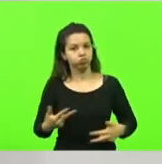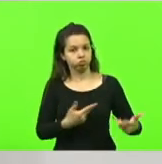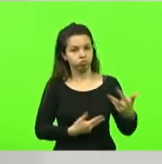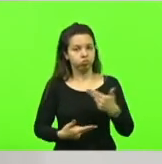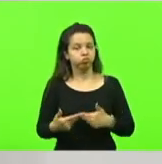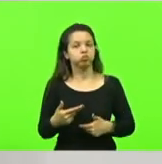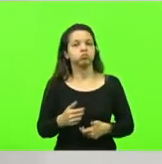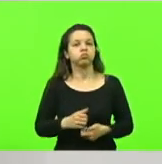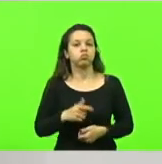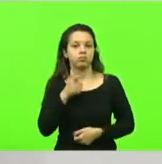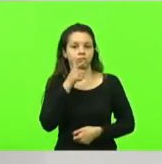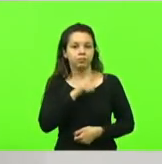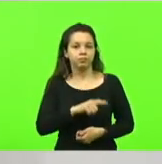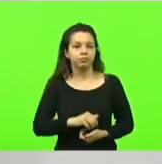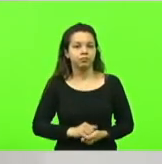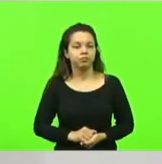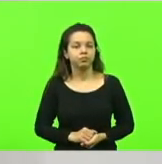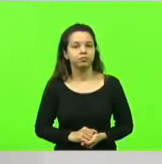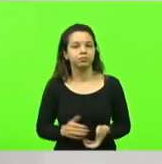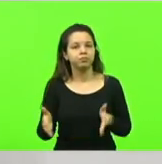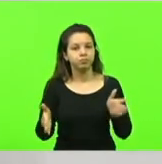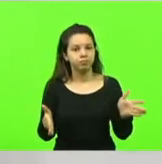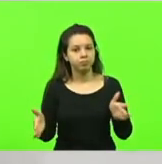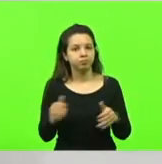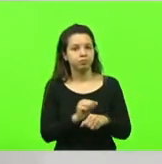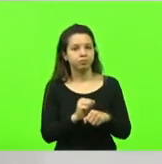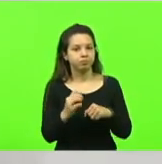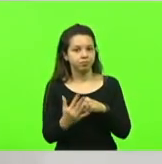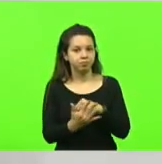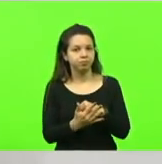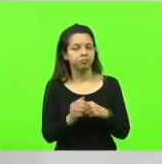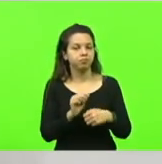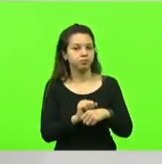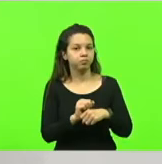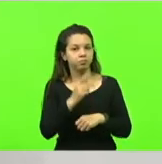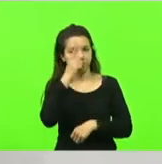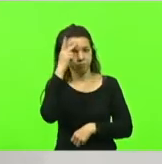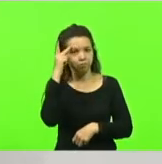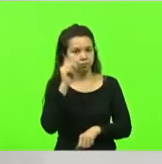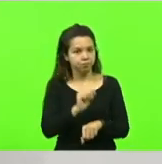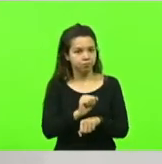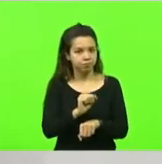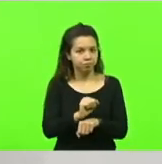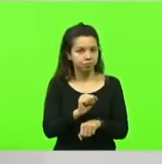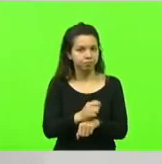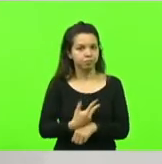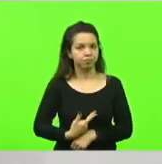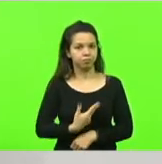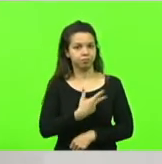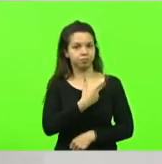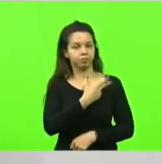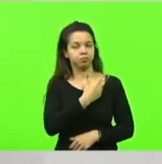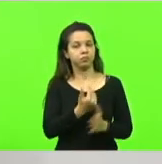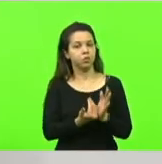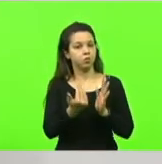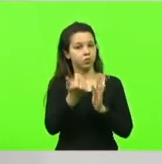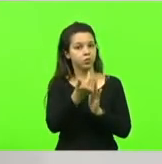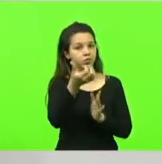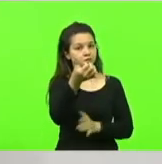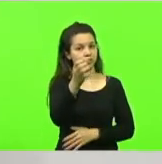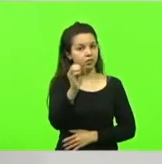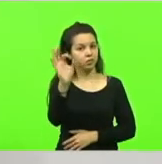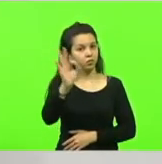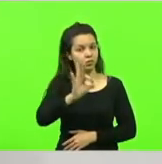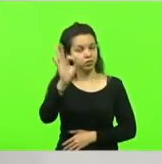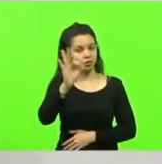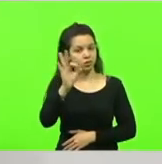da Covid-19, o número de pessoas esperando por cirurgias cresceu 60%, com o ingresso de